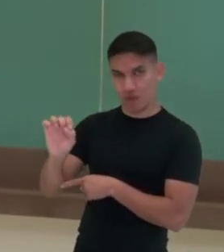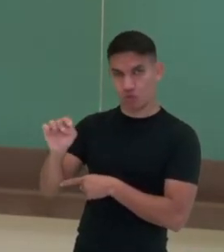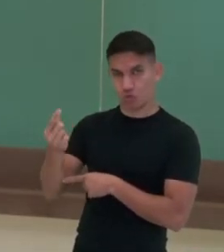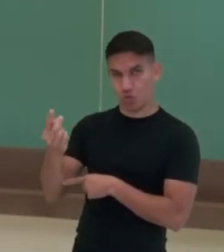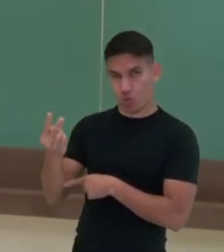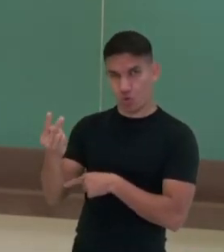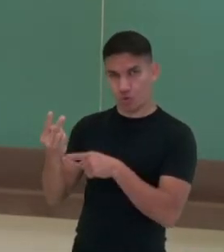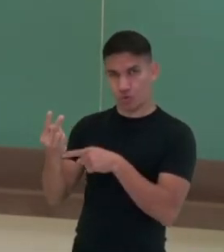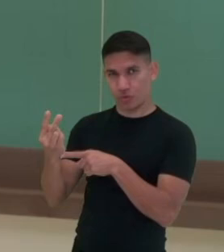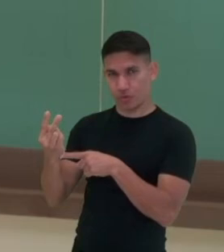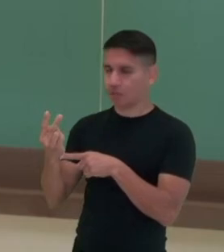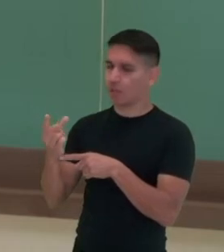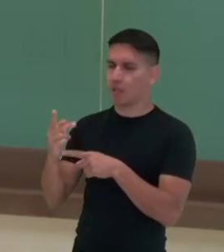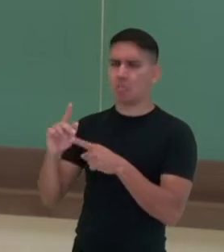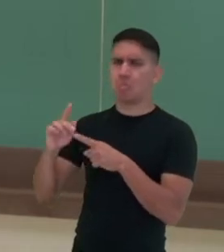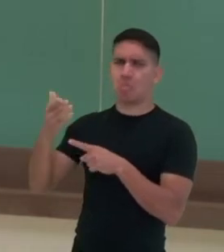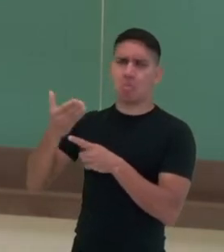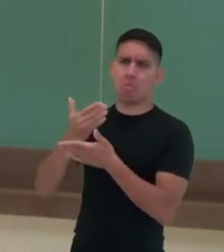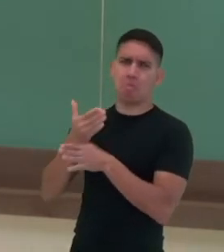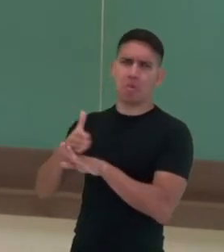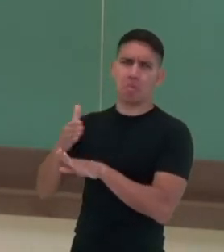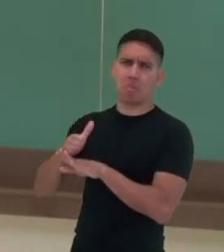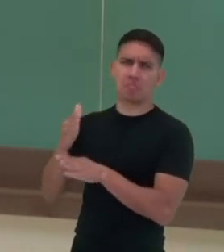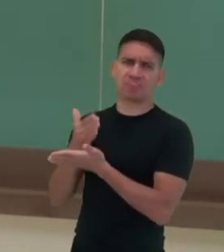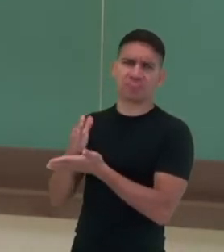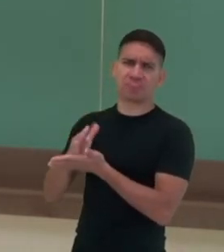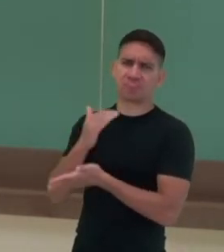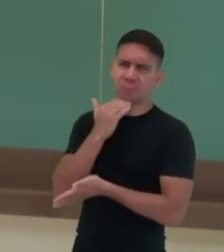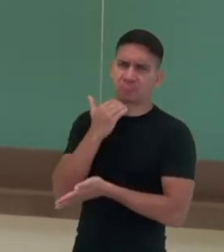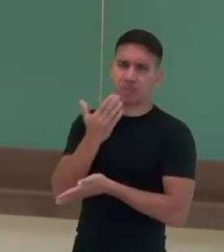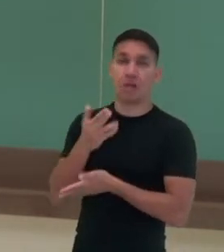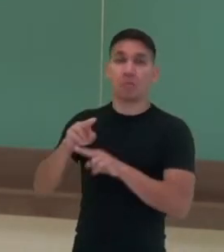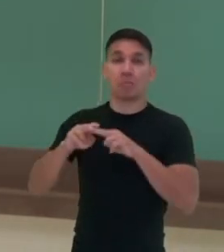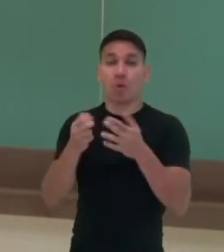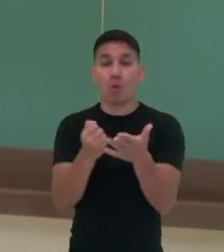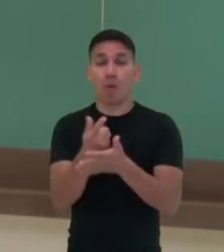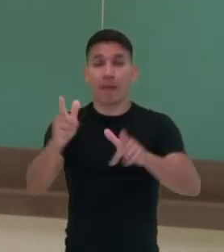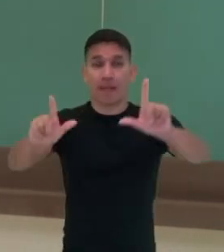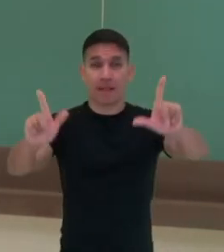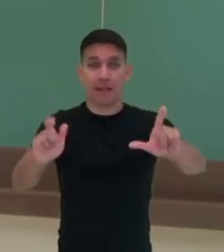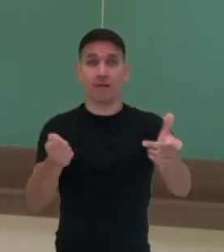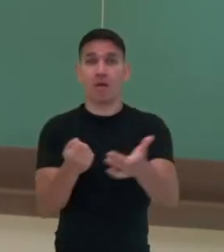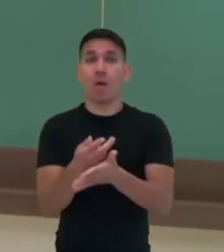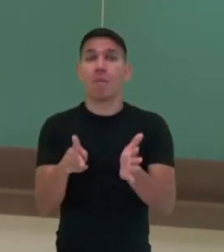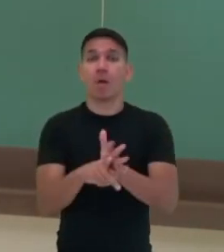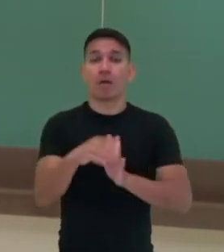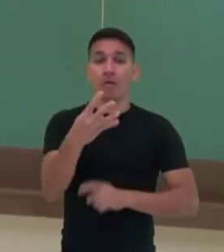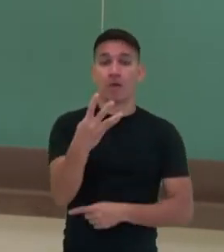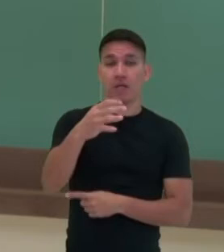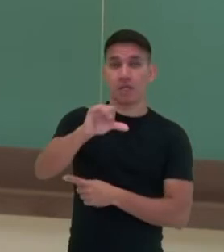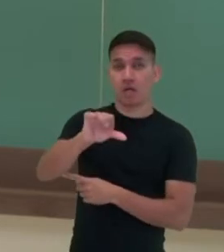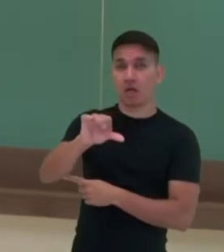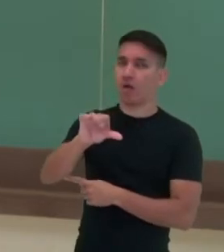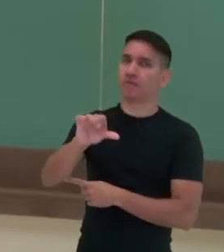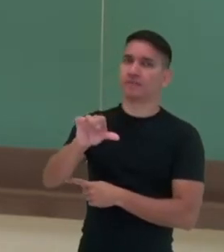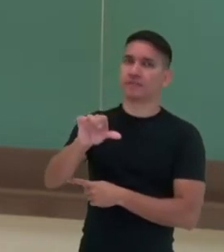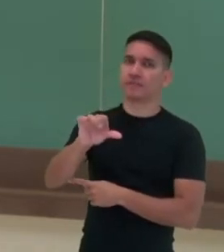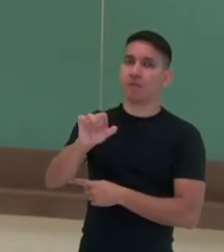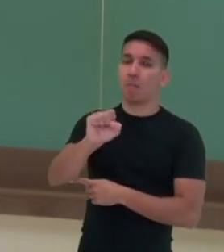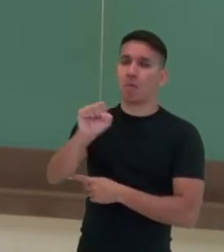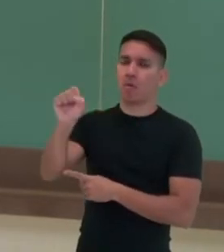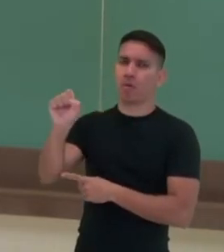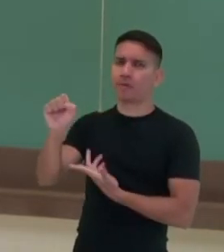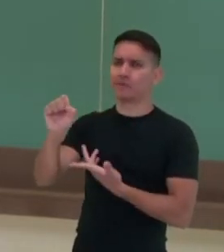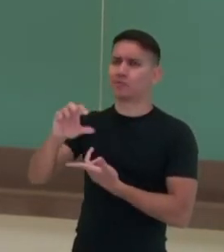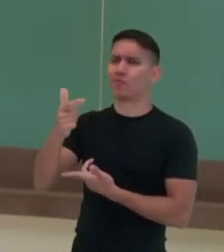E também, quando a gente vai comprar uma televisão, dificilmente, né? Não tem esse pedido. Eu quero uma televisão de 49,602 polegadas.